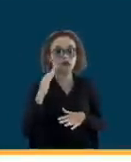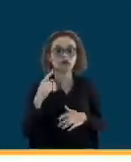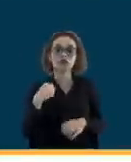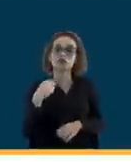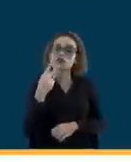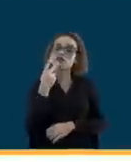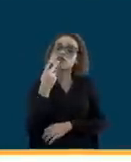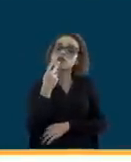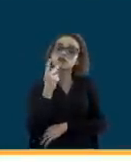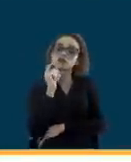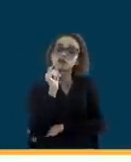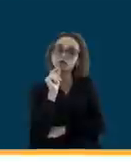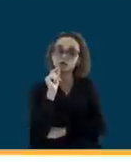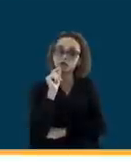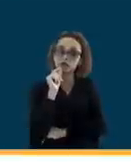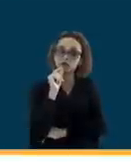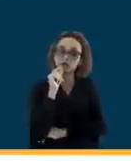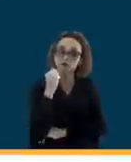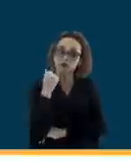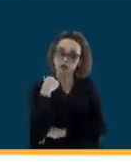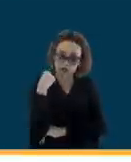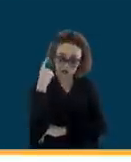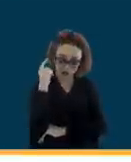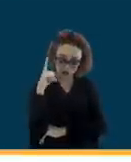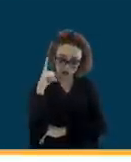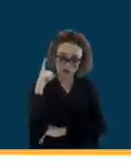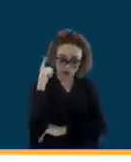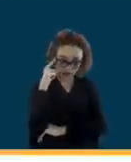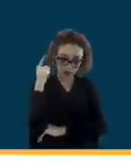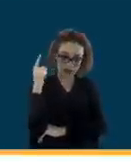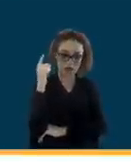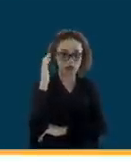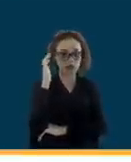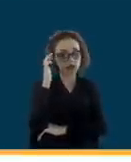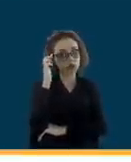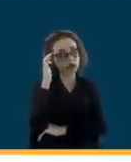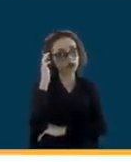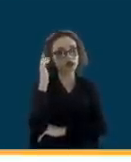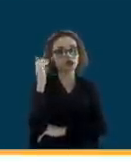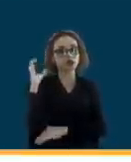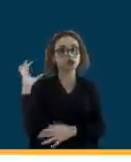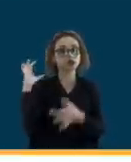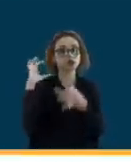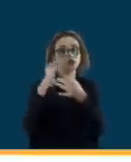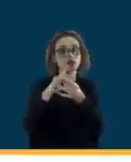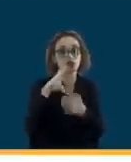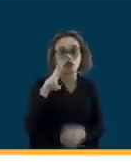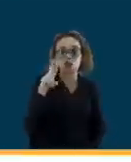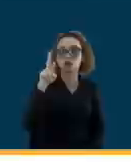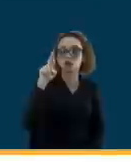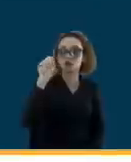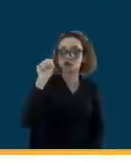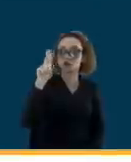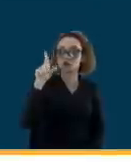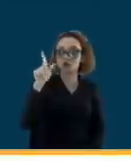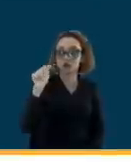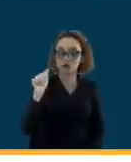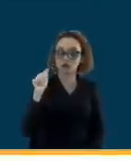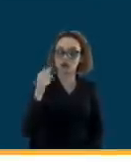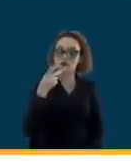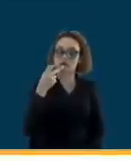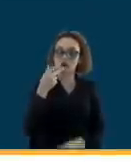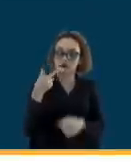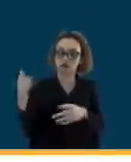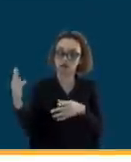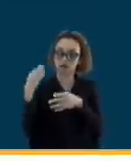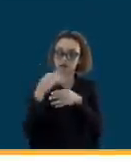eu tive essa ideia, pensando, essa relação, ouvindo a Úrsula falar, né? Vocês deram